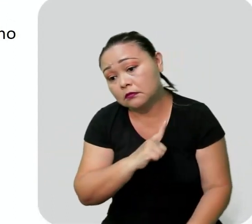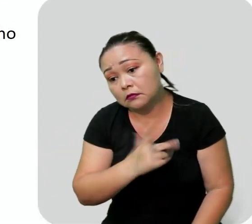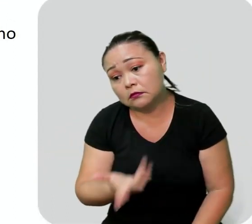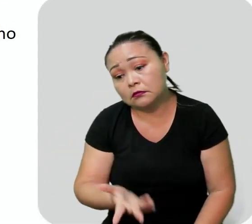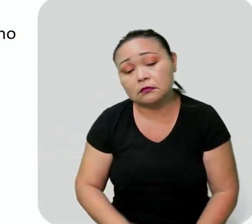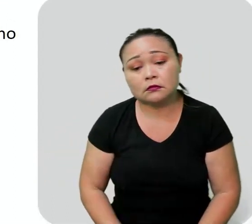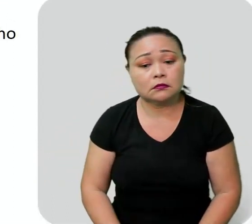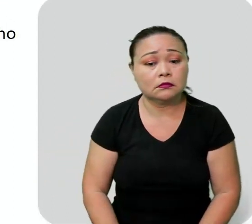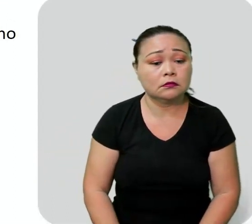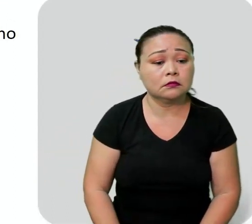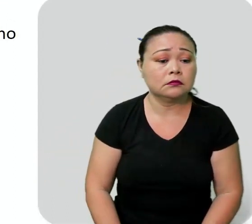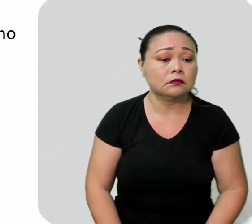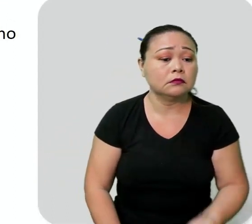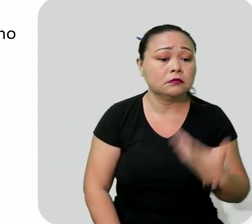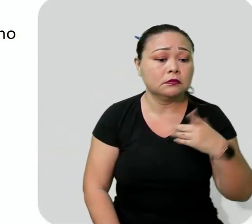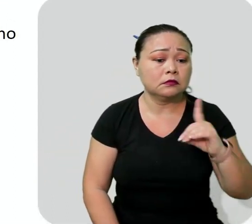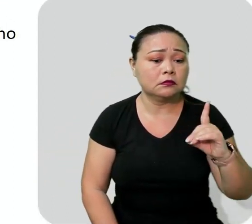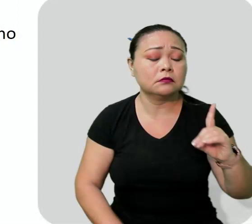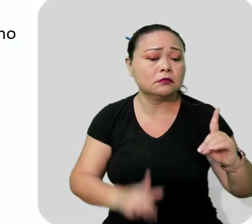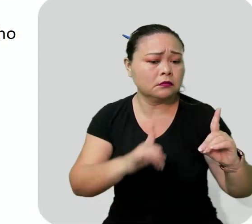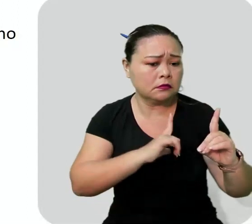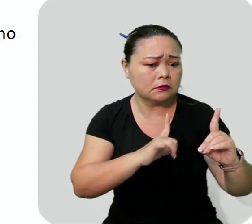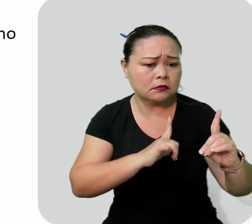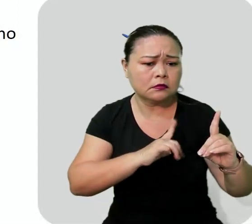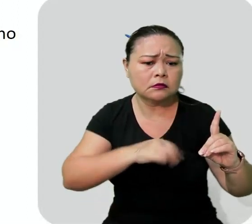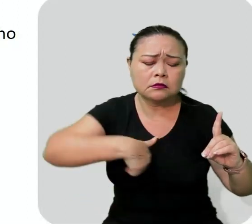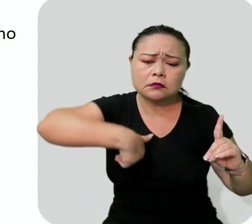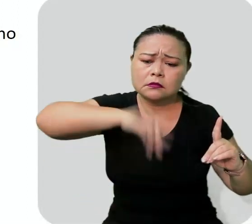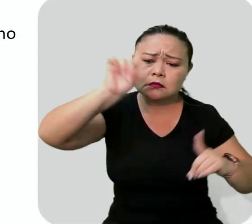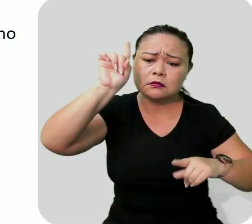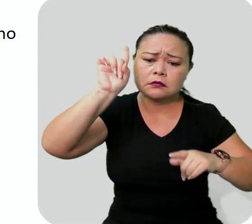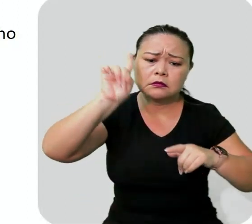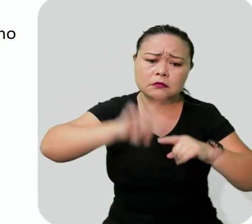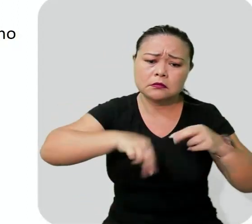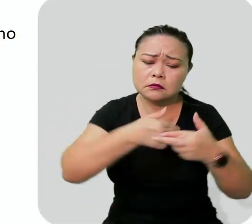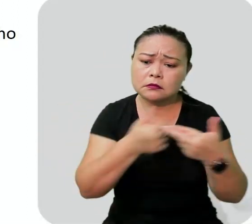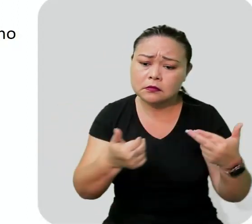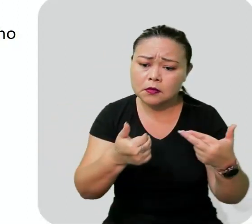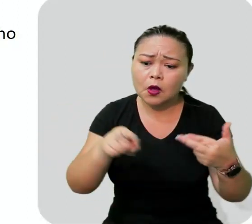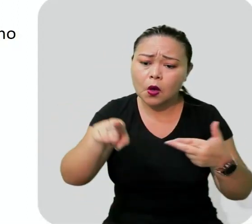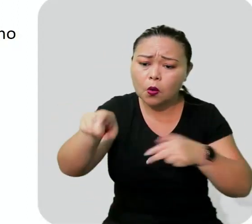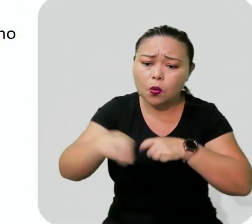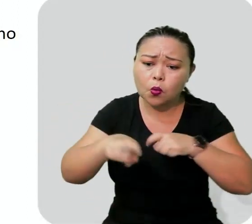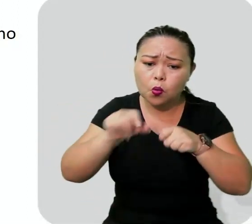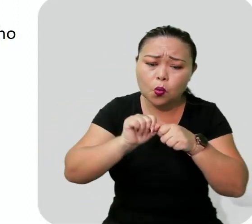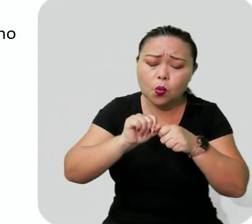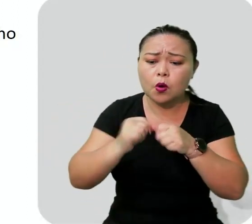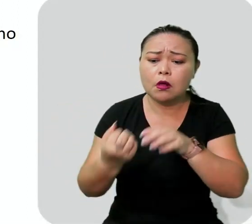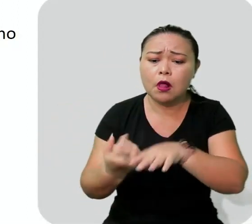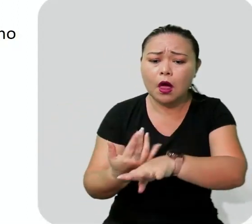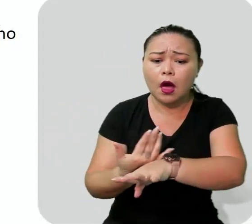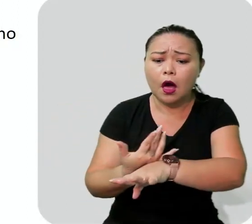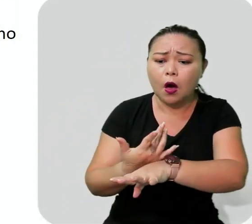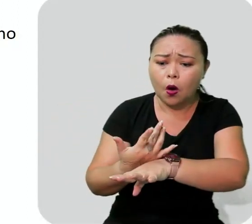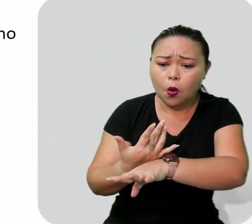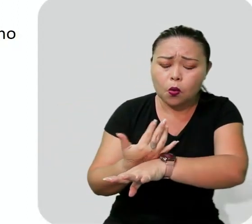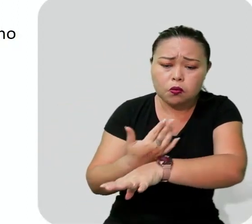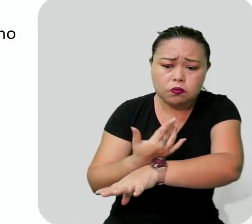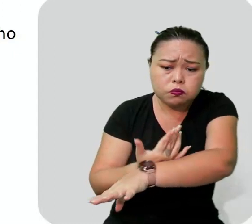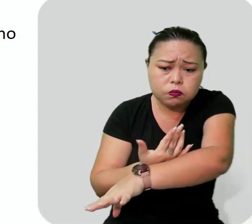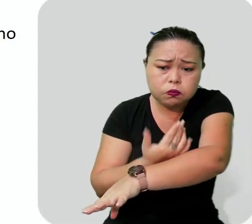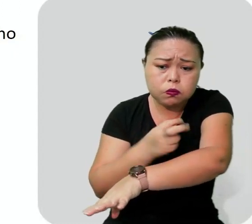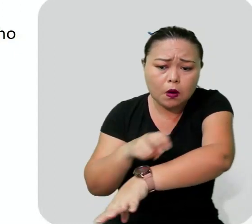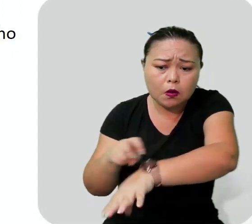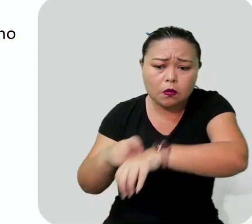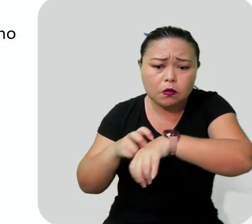daqui. Devido à existência de excedente de produtos agrícolas, de produção agrícola e de força